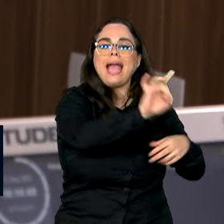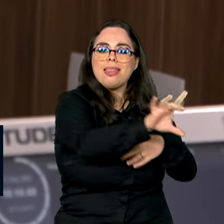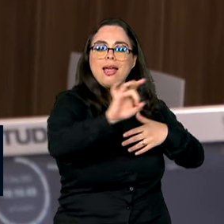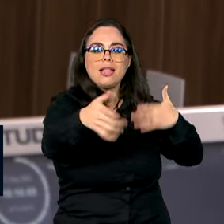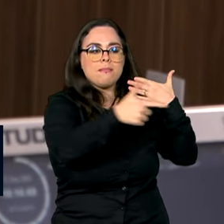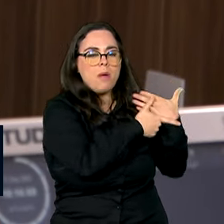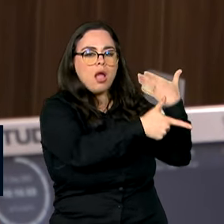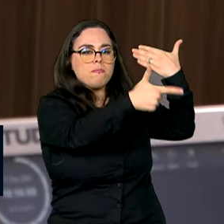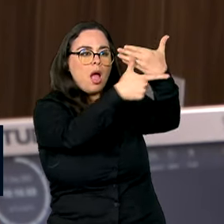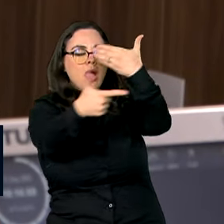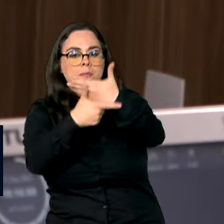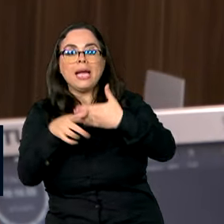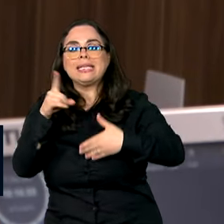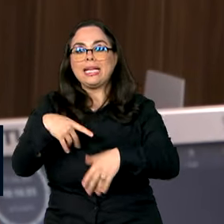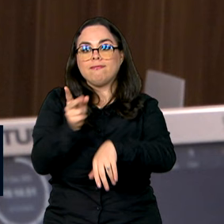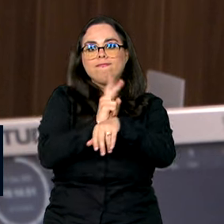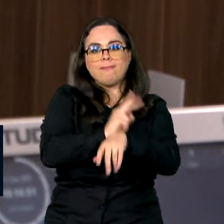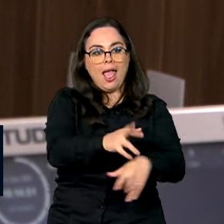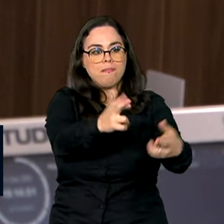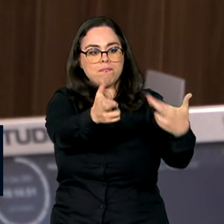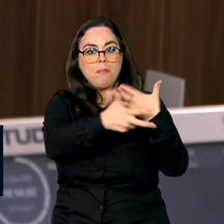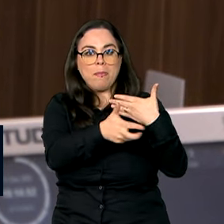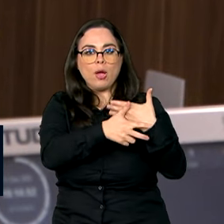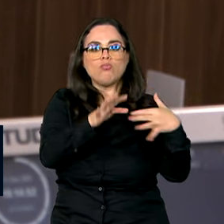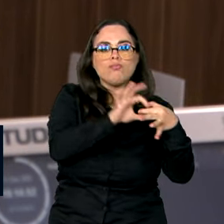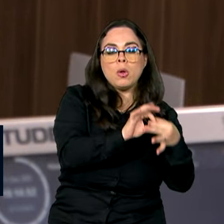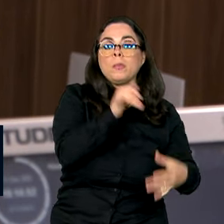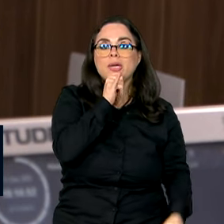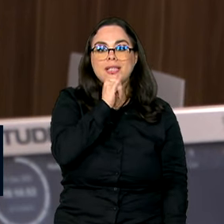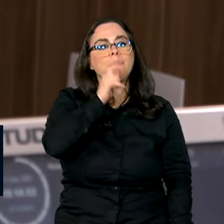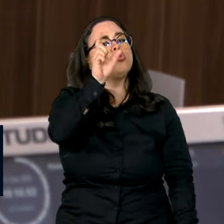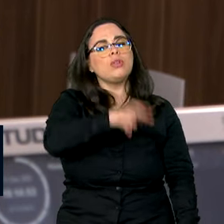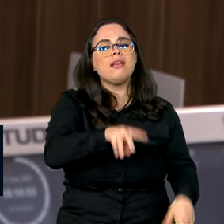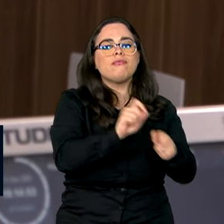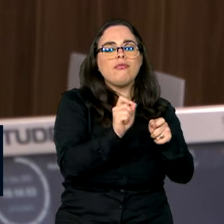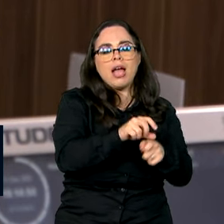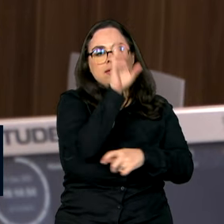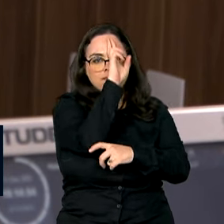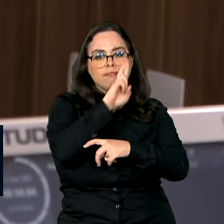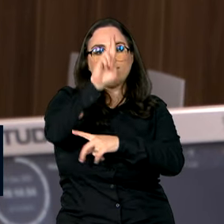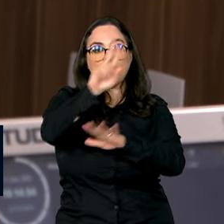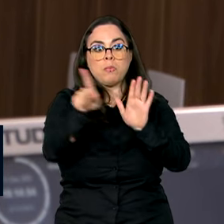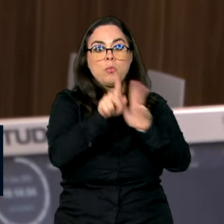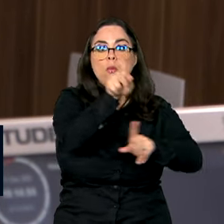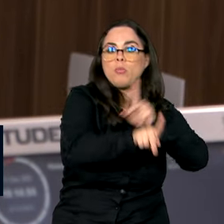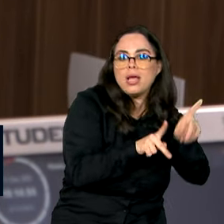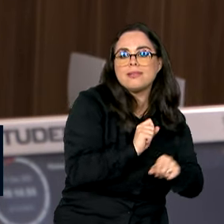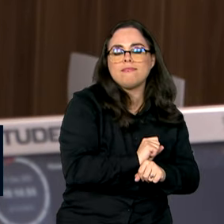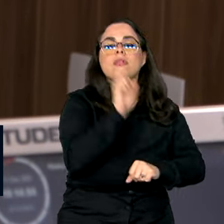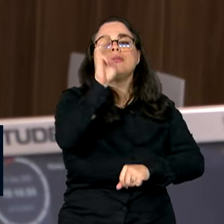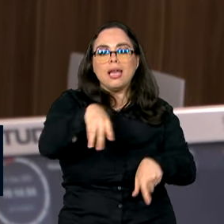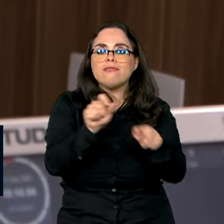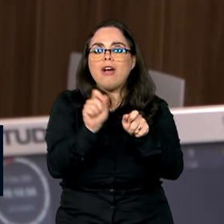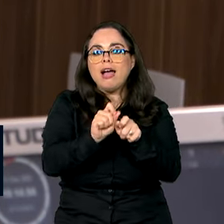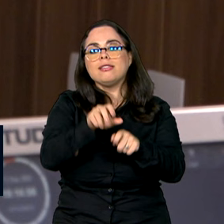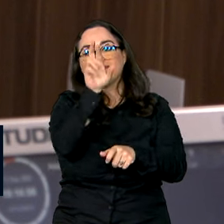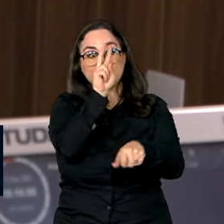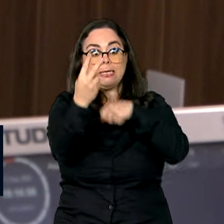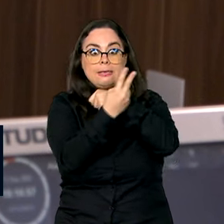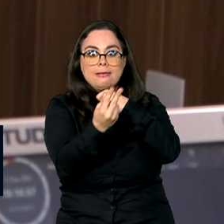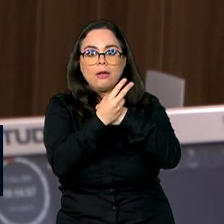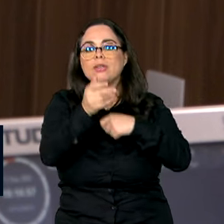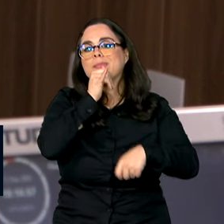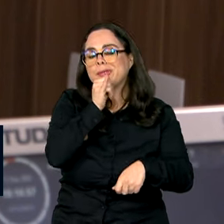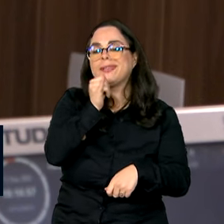pontos diferenciados de segurança. Segurança de chefe de Estado, segurança da população, segurança dos pontos críticos da cidade,